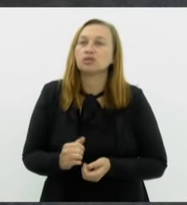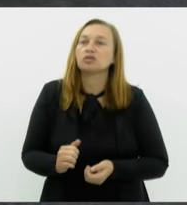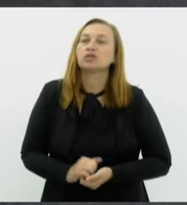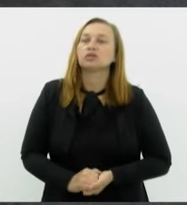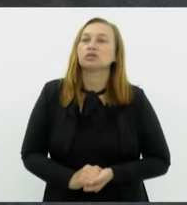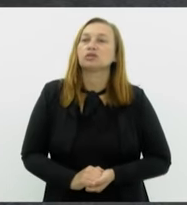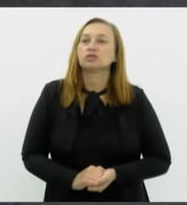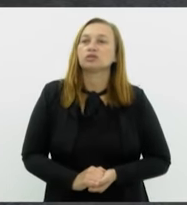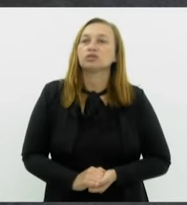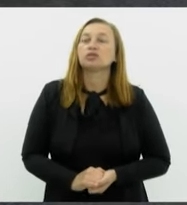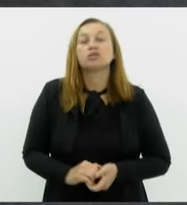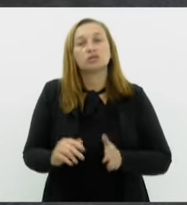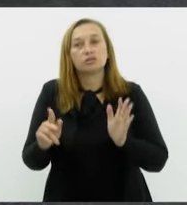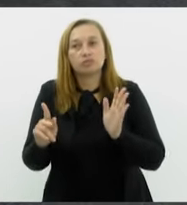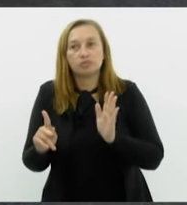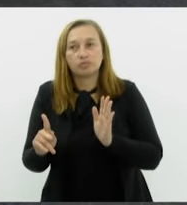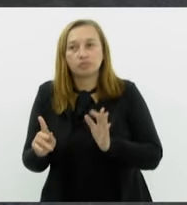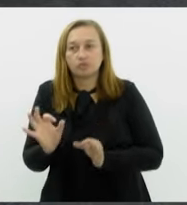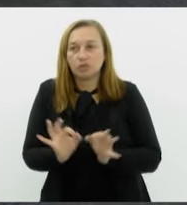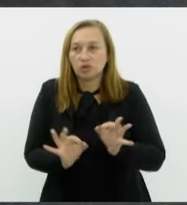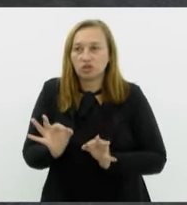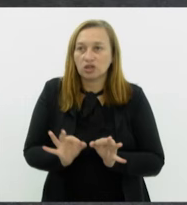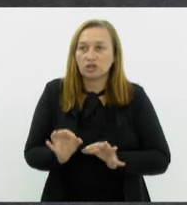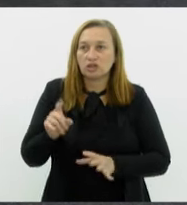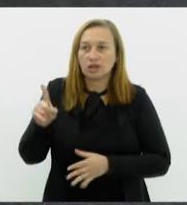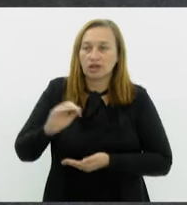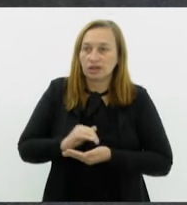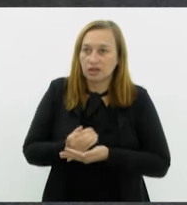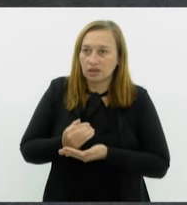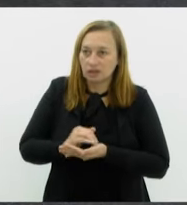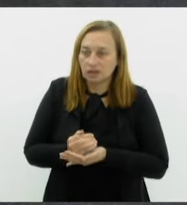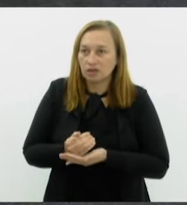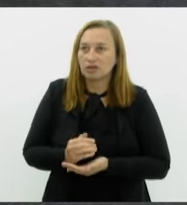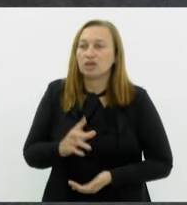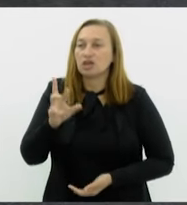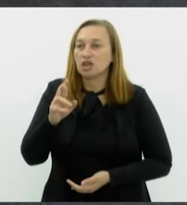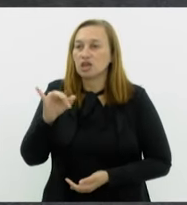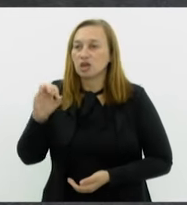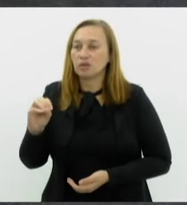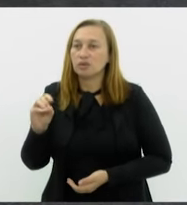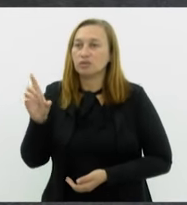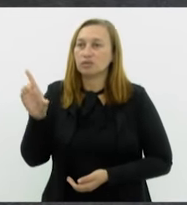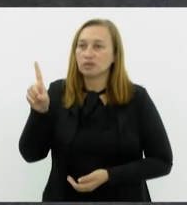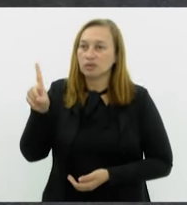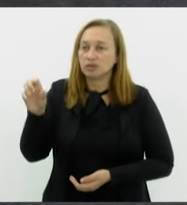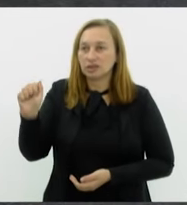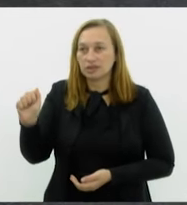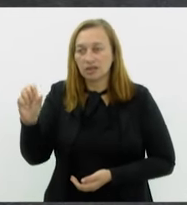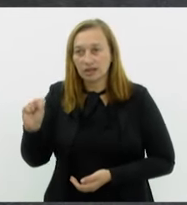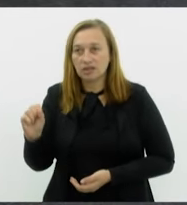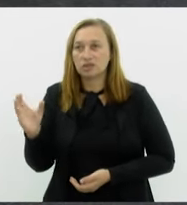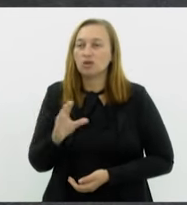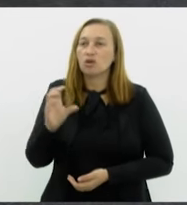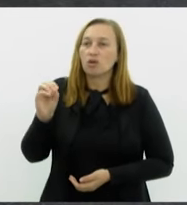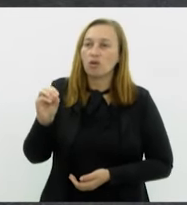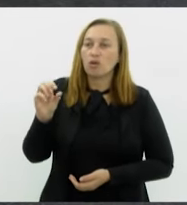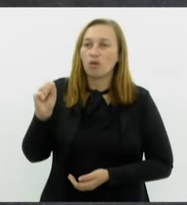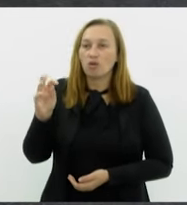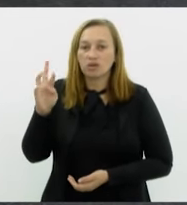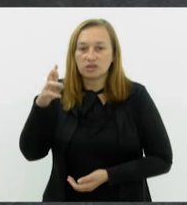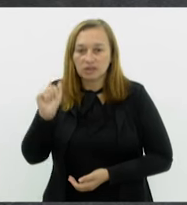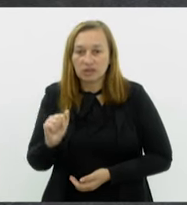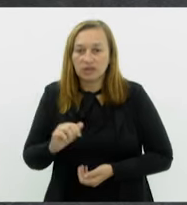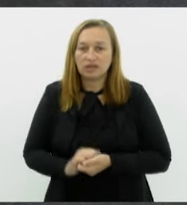nesse projeto lá em Rio das Ostras. E a FLIC é a concretização de um